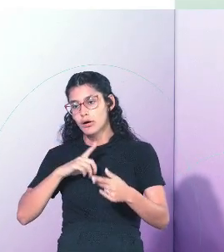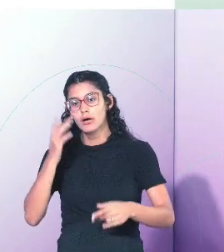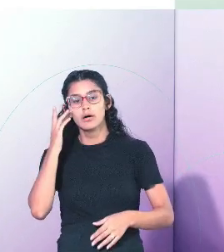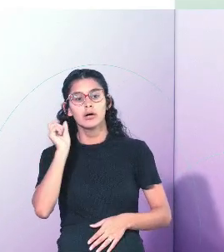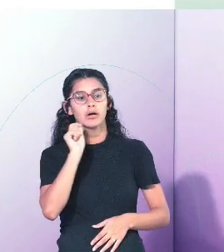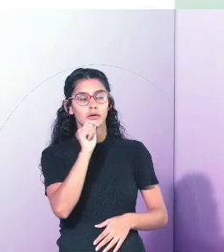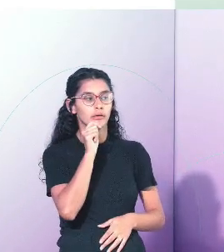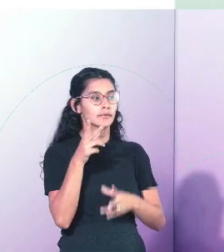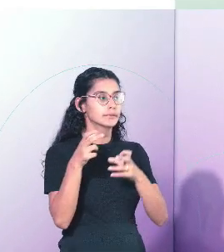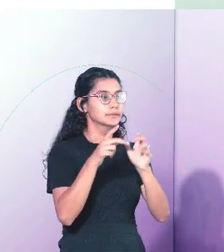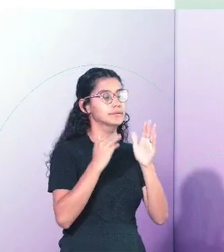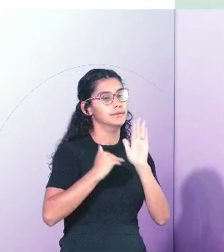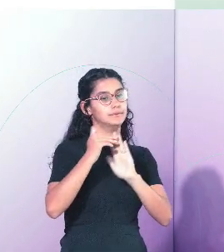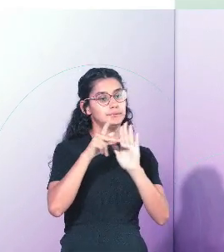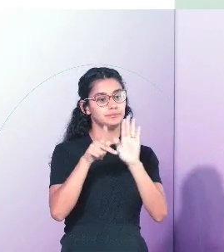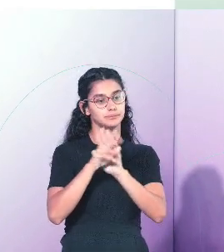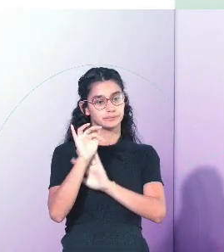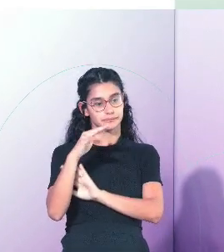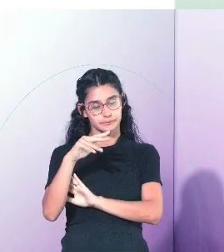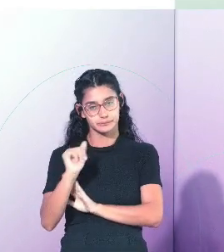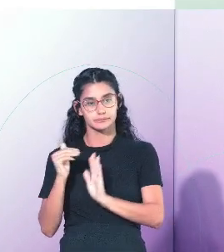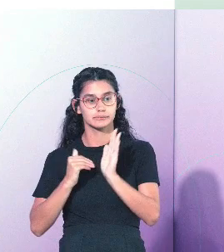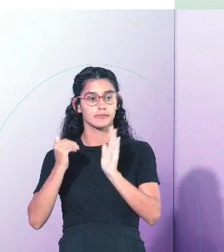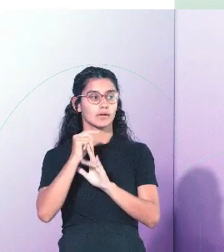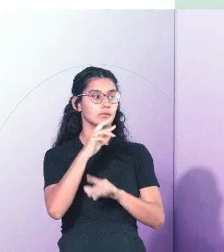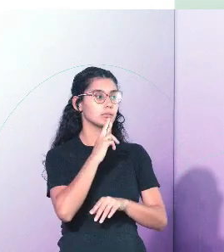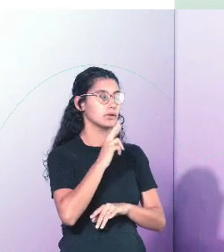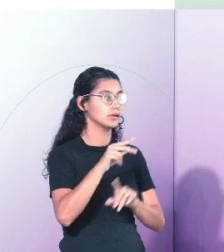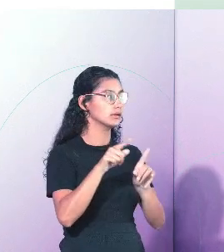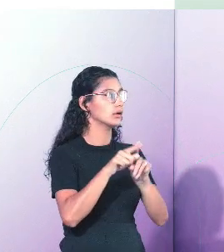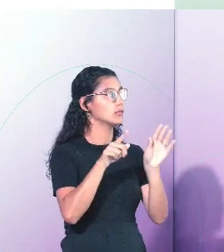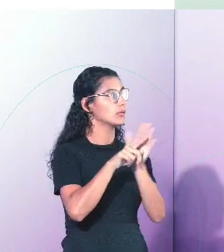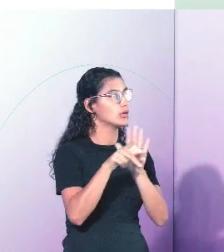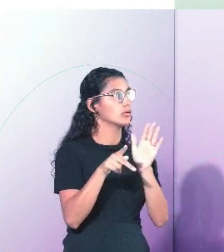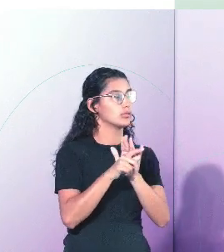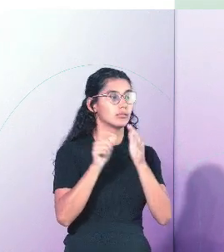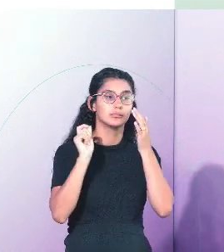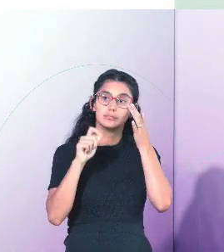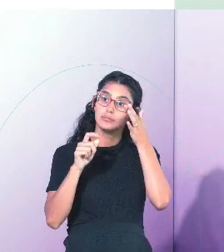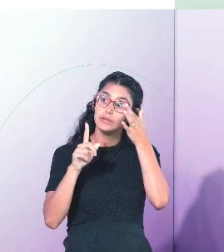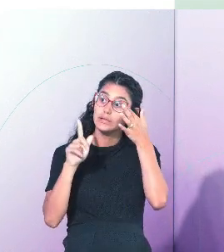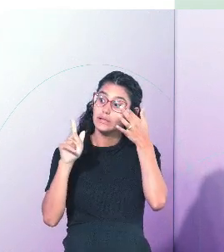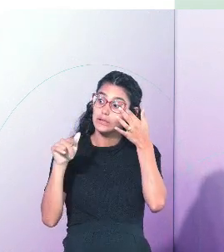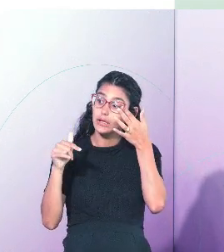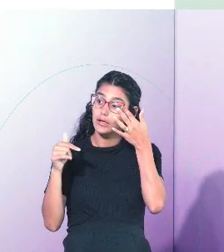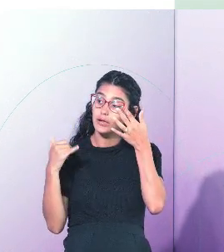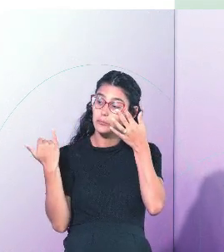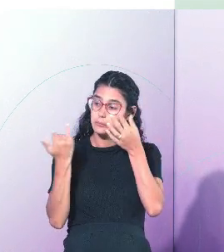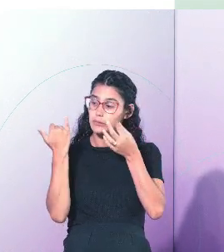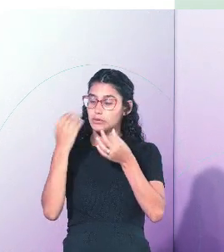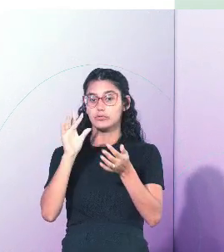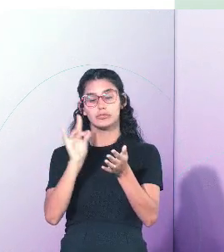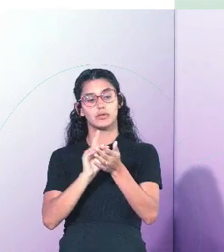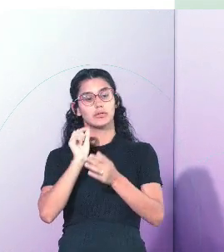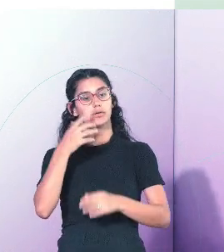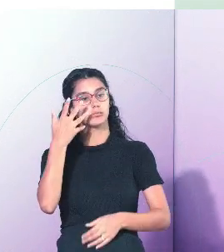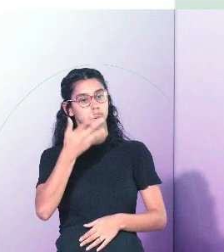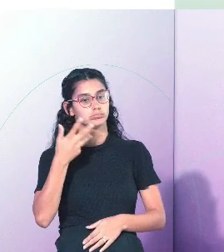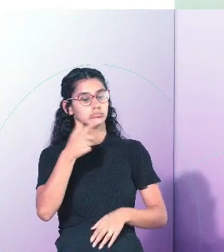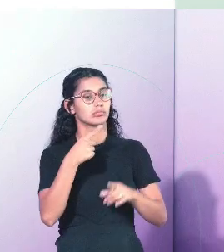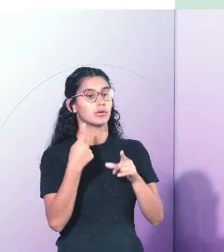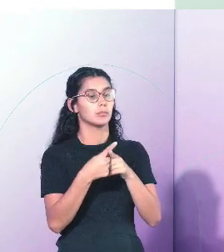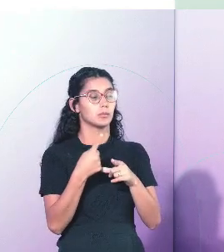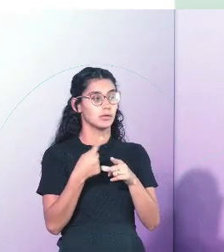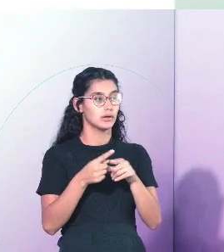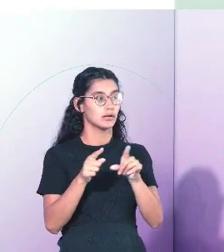elas ainda olham muito mais para a eficácia, muito mais para o resultado da custo-efetividade e não dão tanto peso por que o paciente está dizendo e por